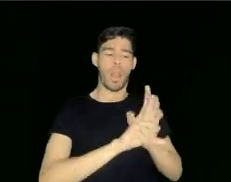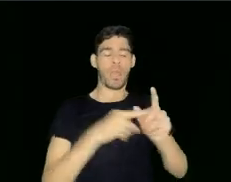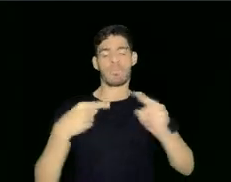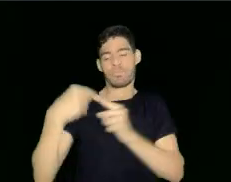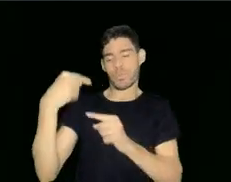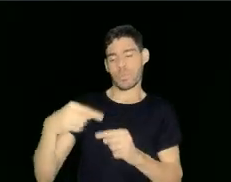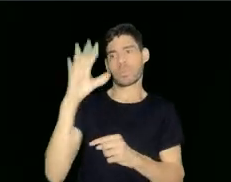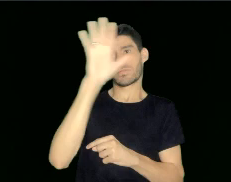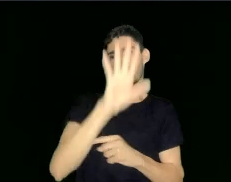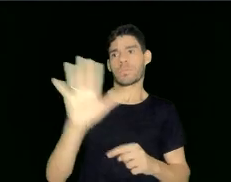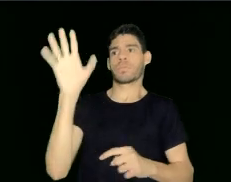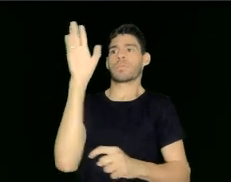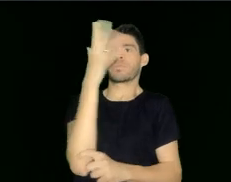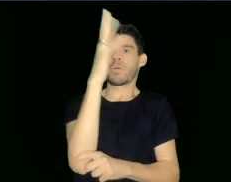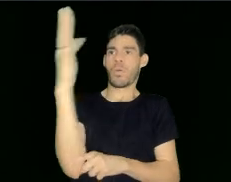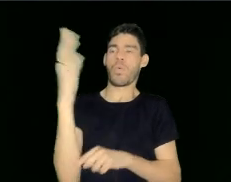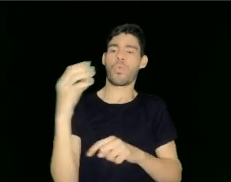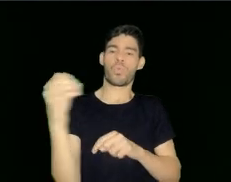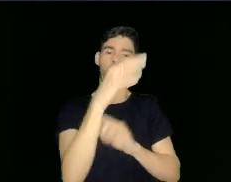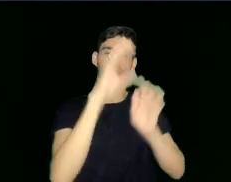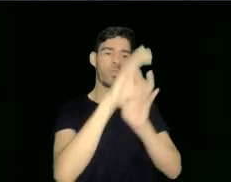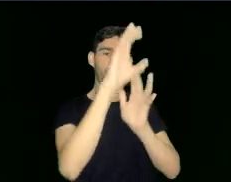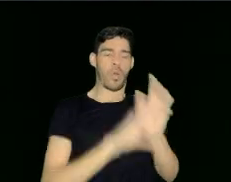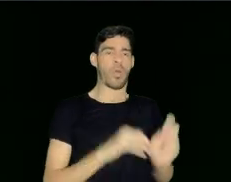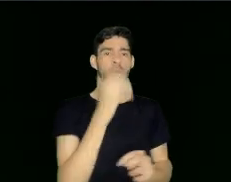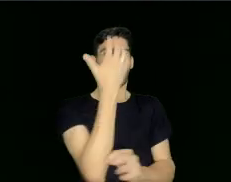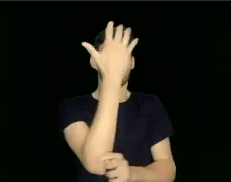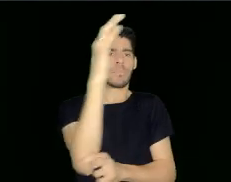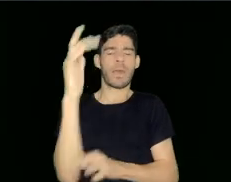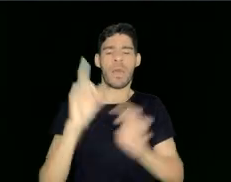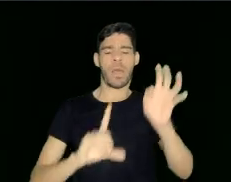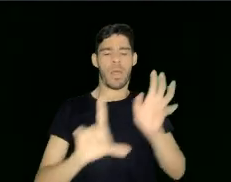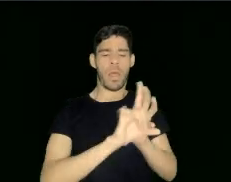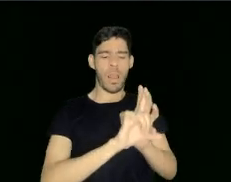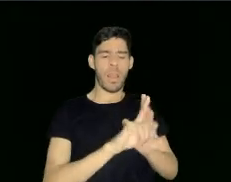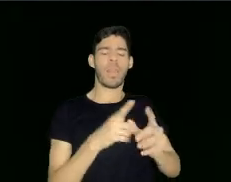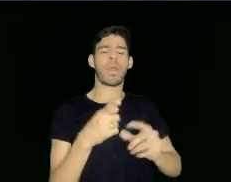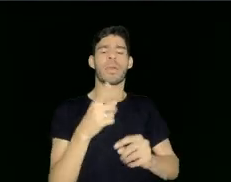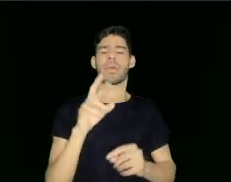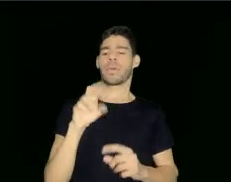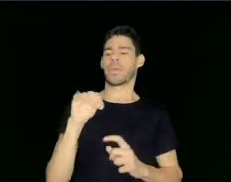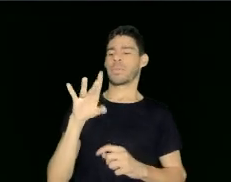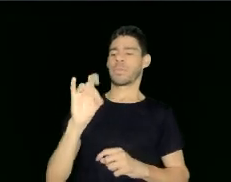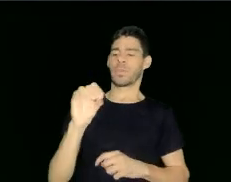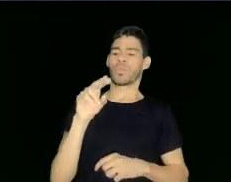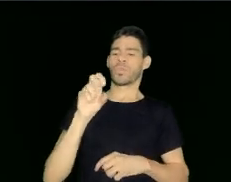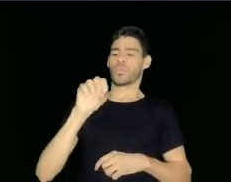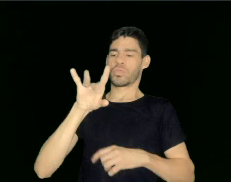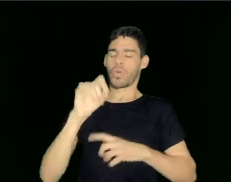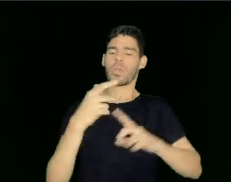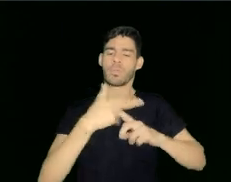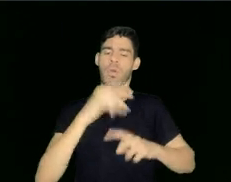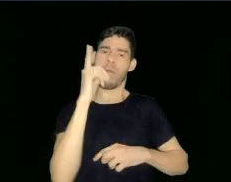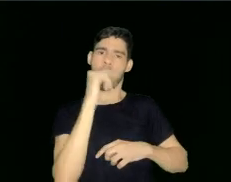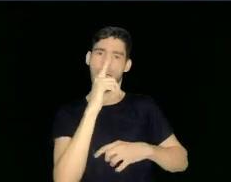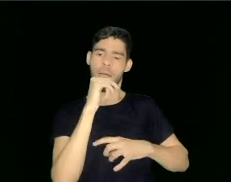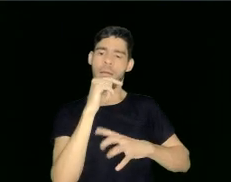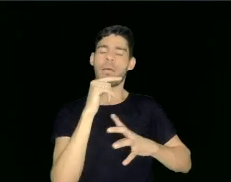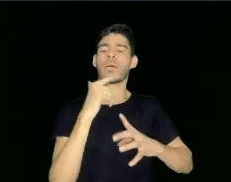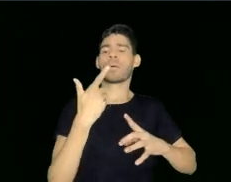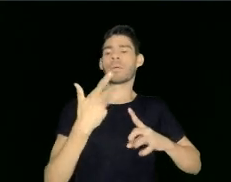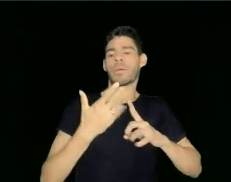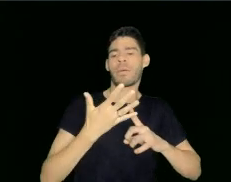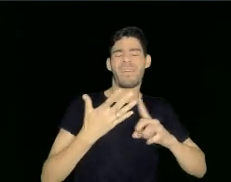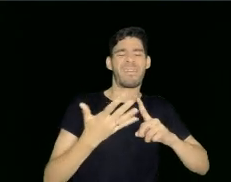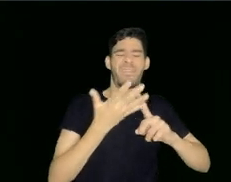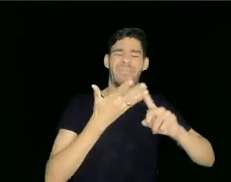ambiente. Assim, a Lei da Política Nacional do Meio Ambiente, o novo Código Florestal, a Lei de Resíduos Sólidos, a